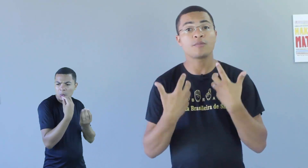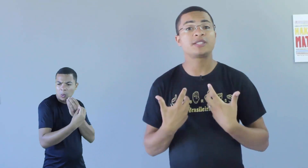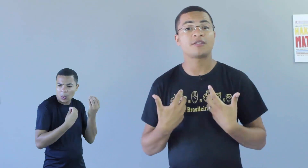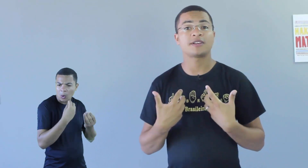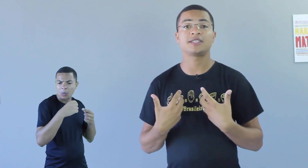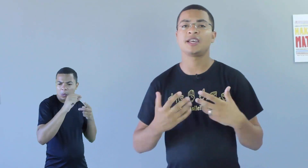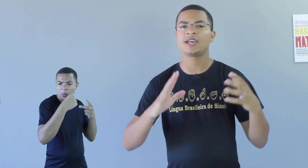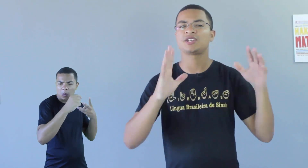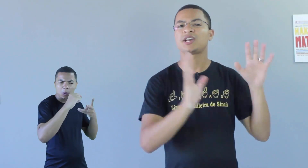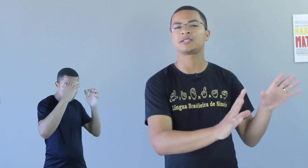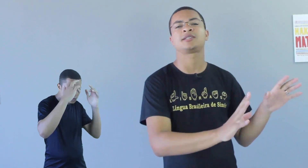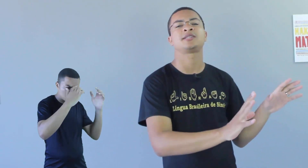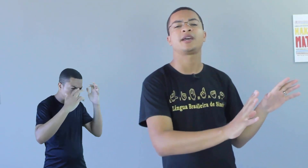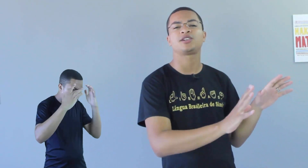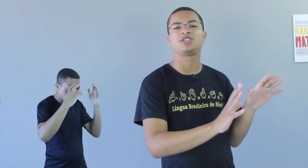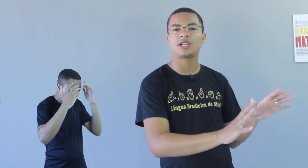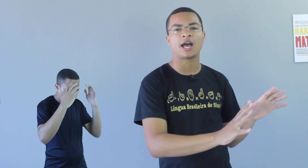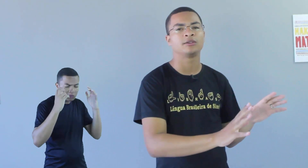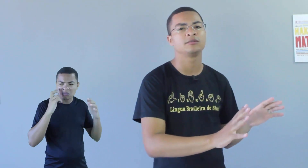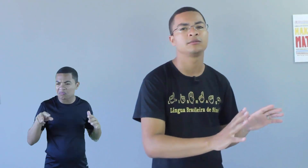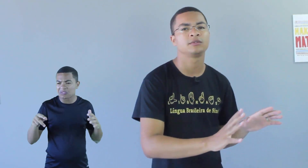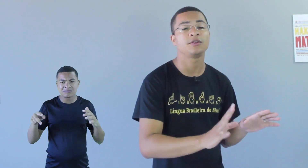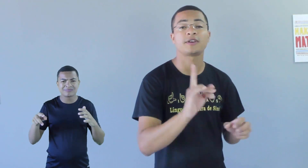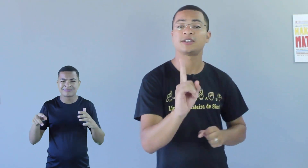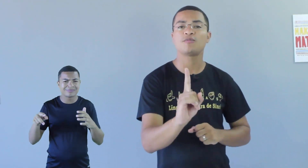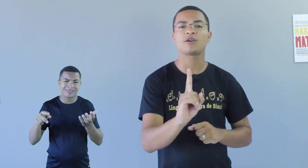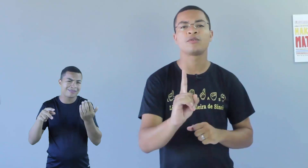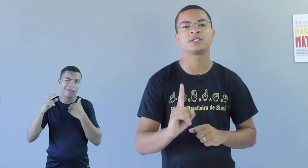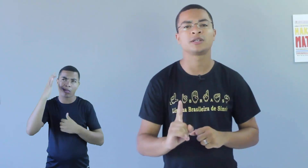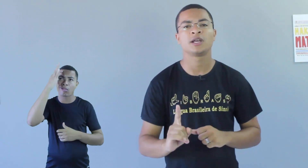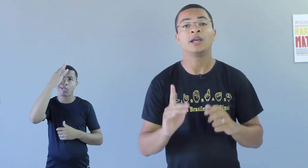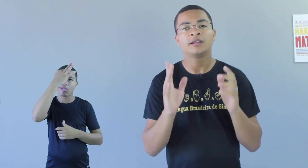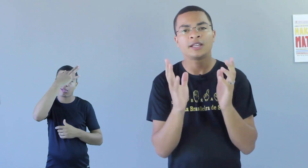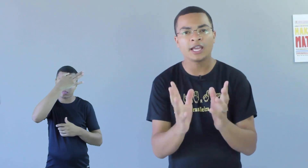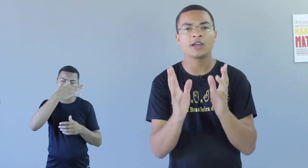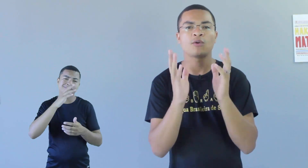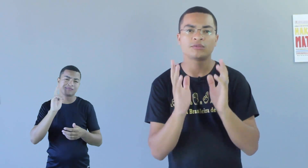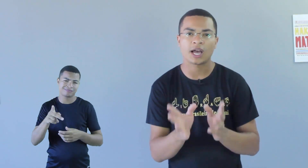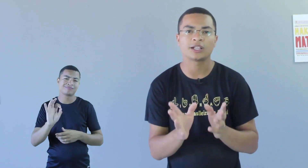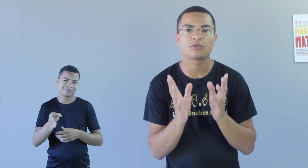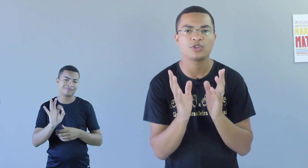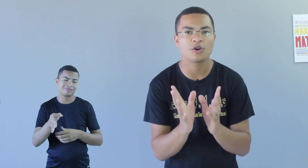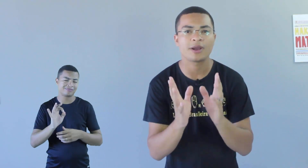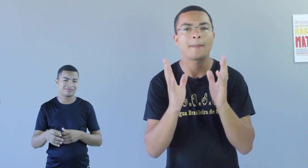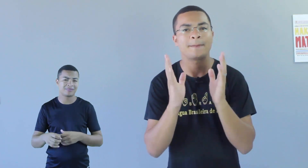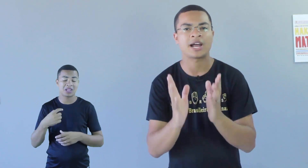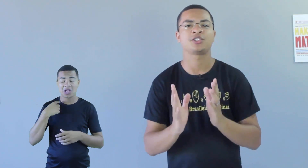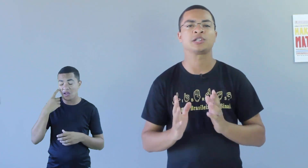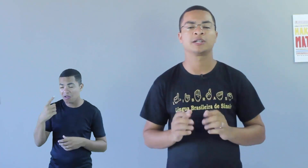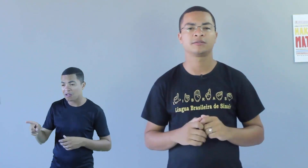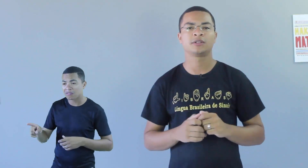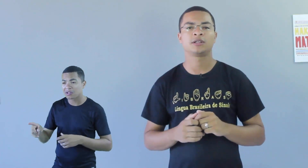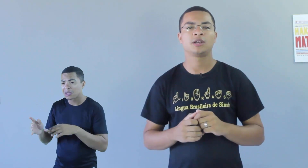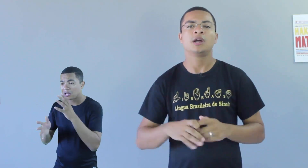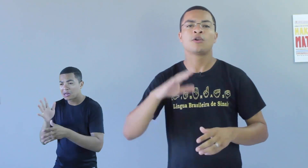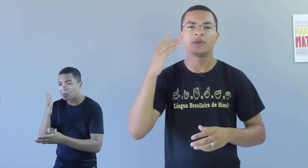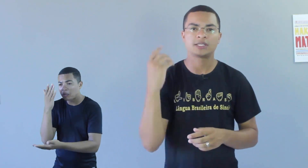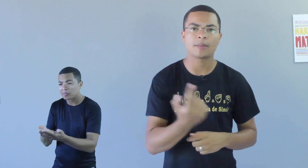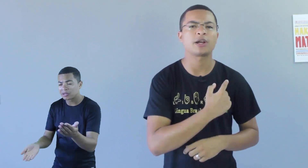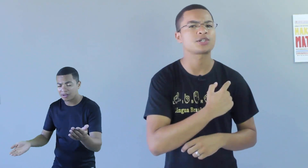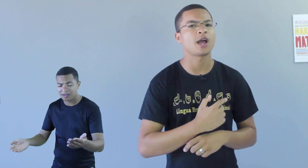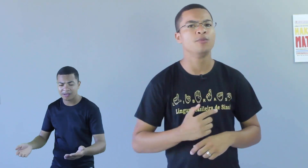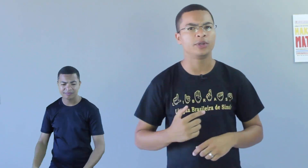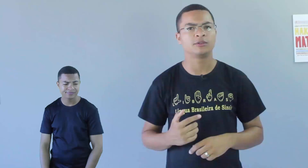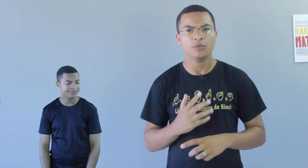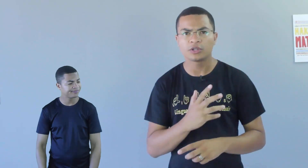daí o que eu comecei a fazer é deixar essas regras de lado e fazer uma coisa: ter contato com o idioma na prática.